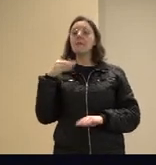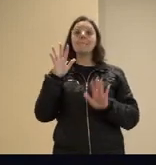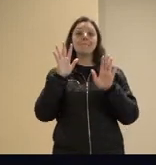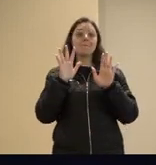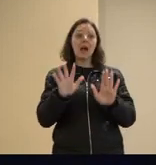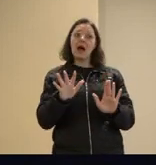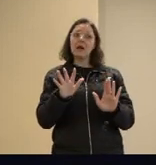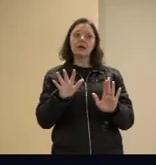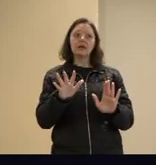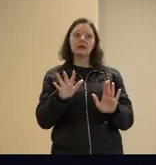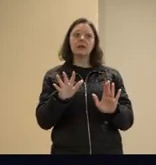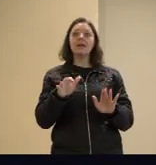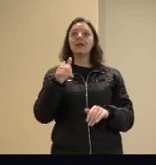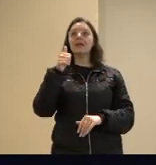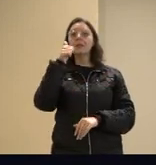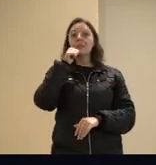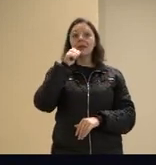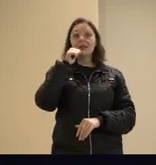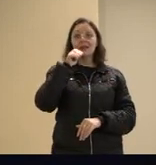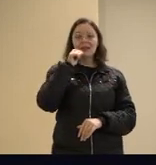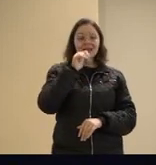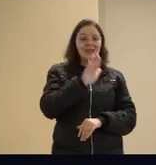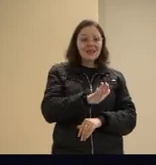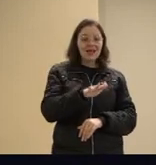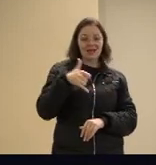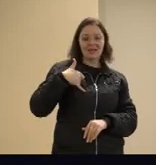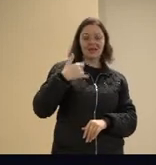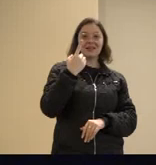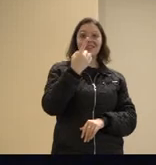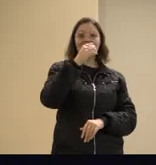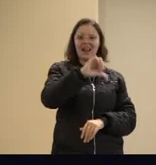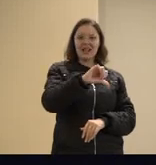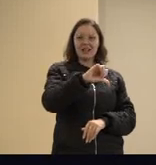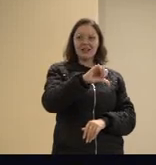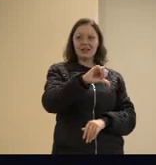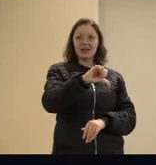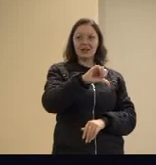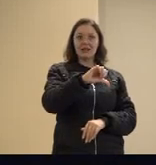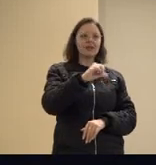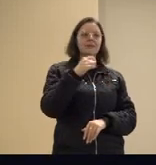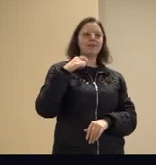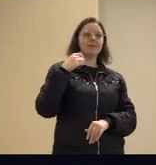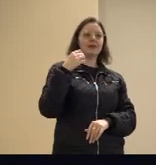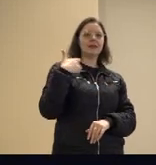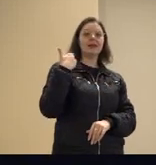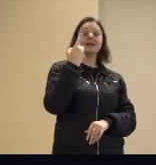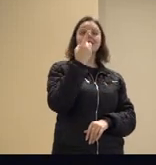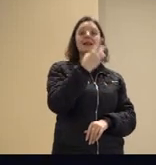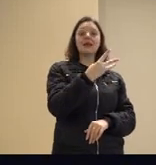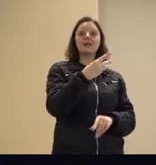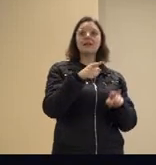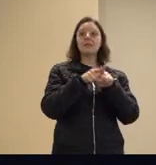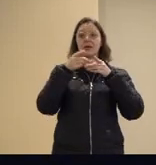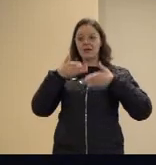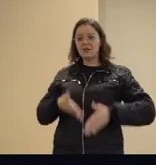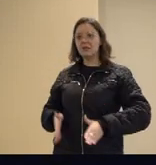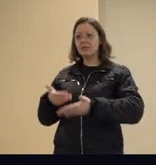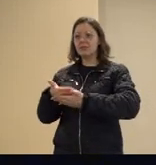temos uma menina de 13 institucionalizada e uma recém-nascida.